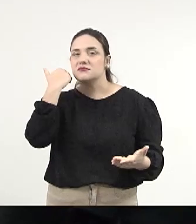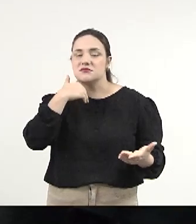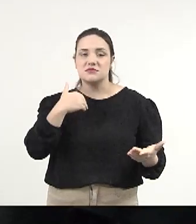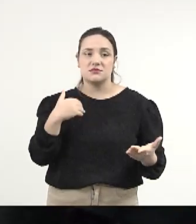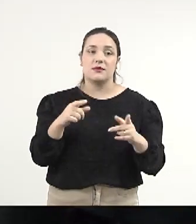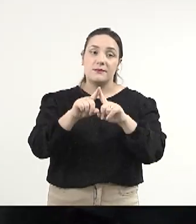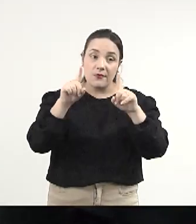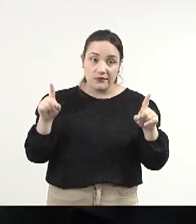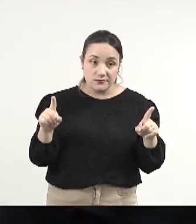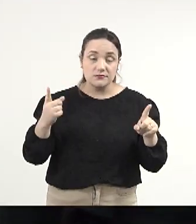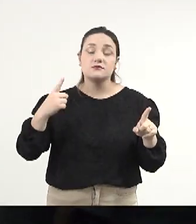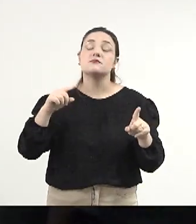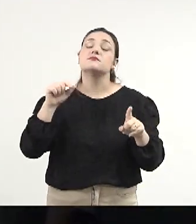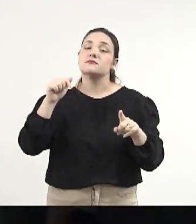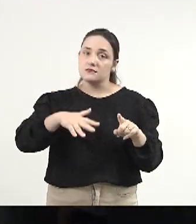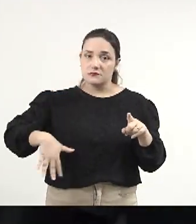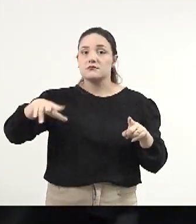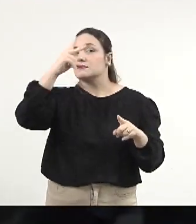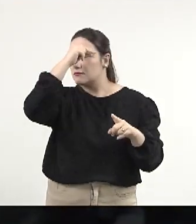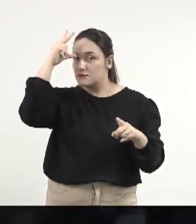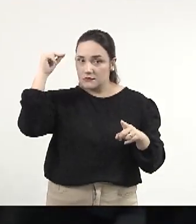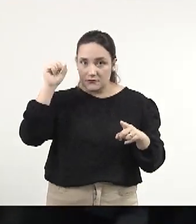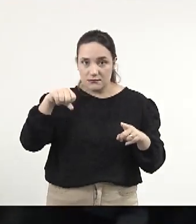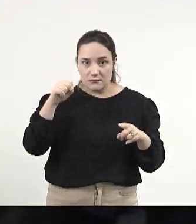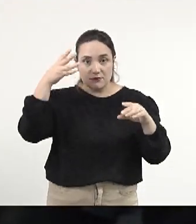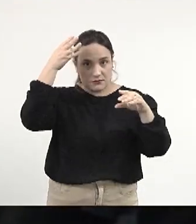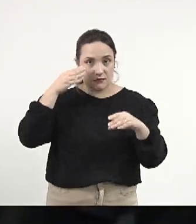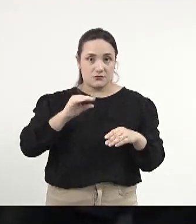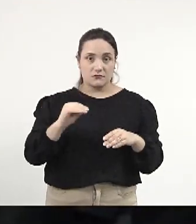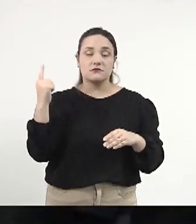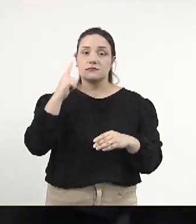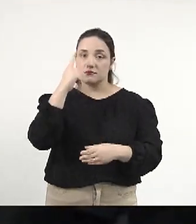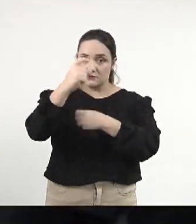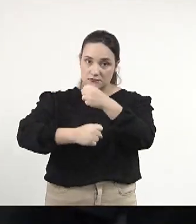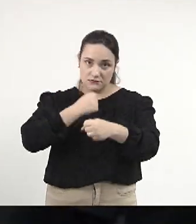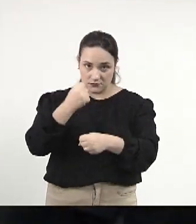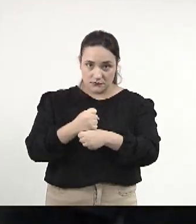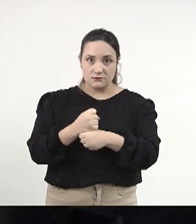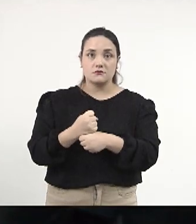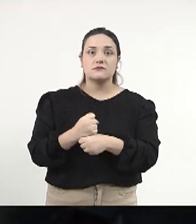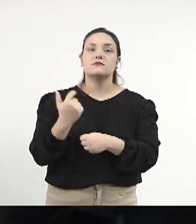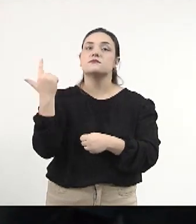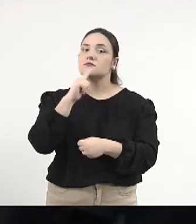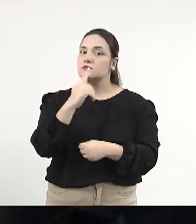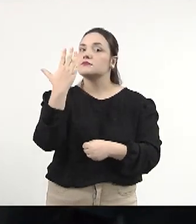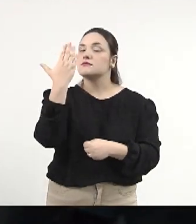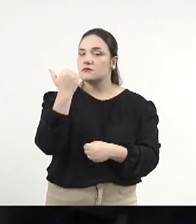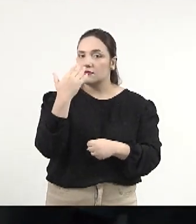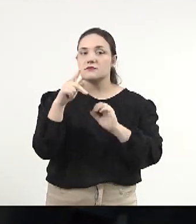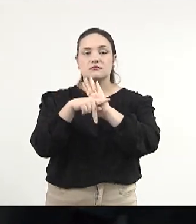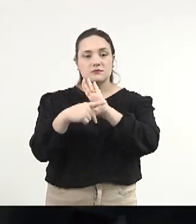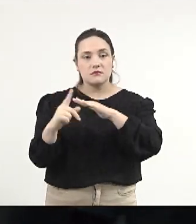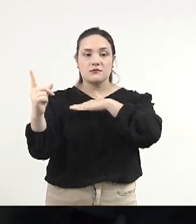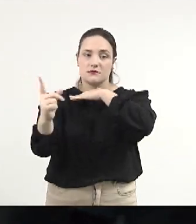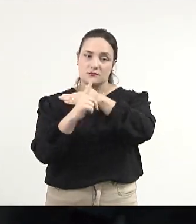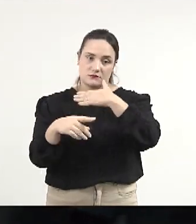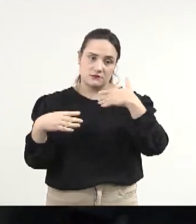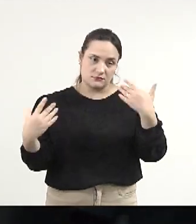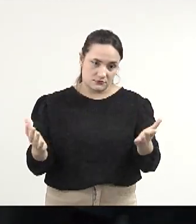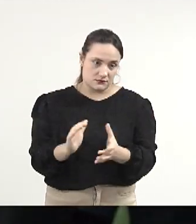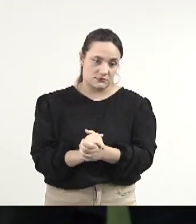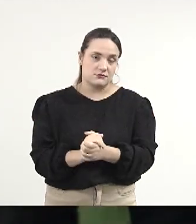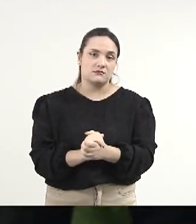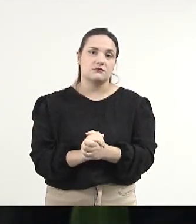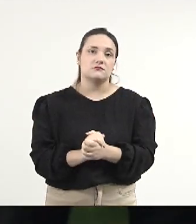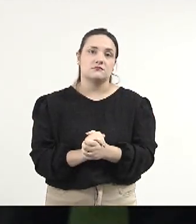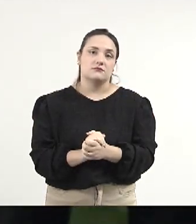assistir. Mas, na gestão da prefeita Adriane Lopes, 1 ano está garantido já de imediato todo esse atendimento. E aí, conforme, claro que